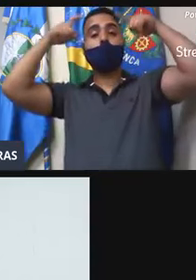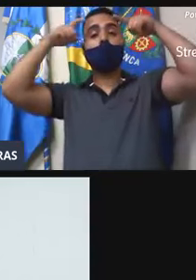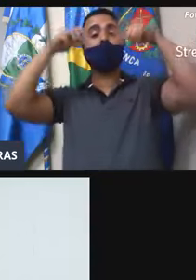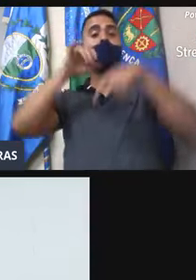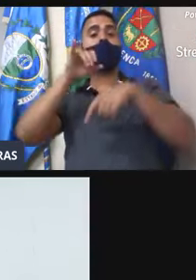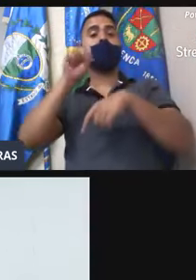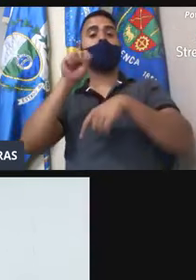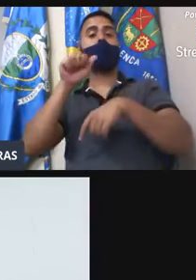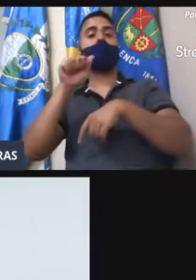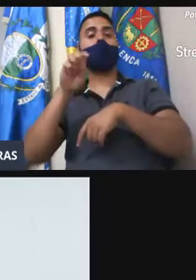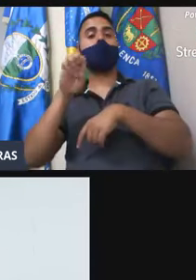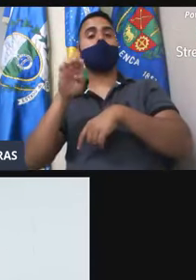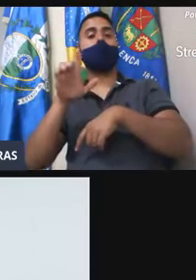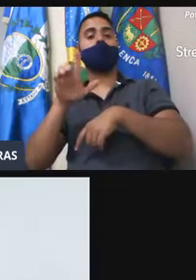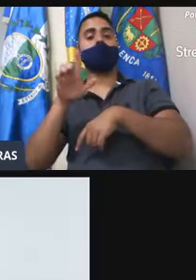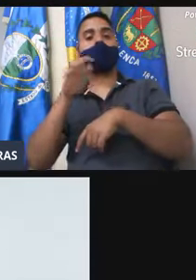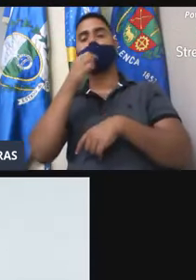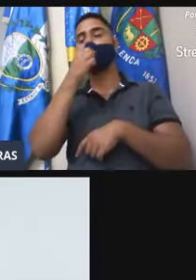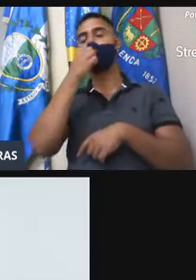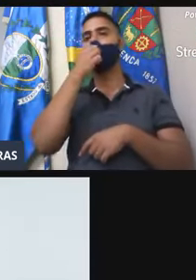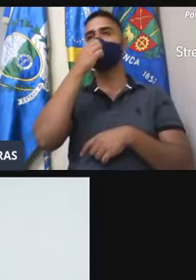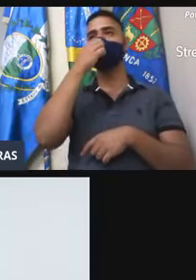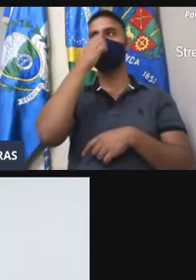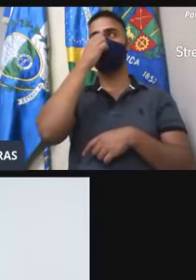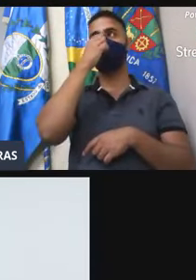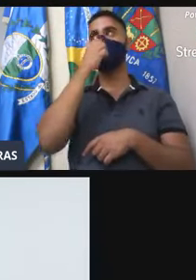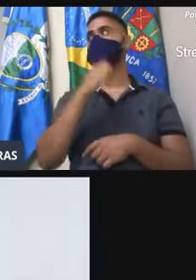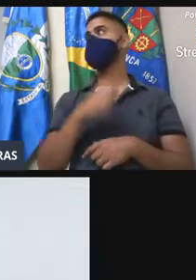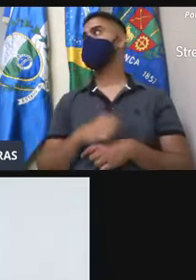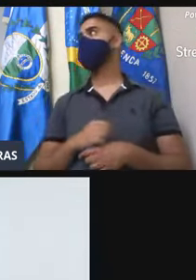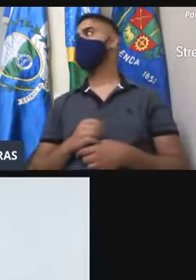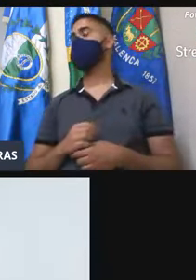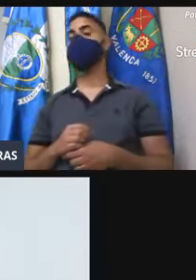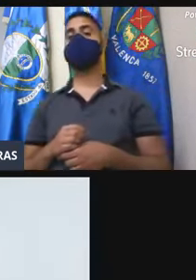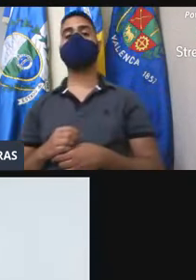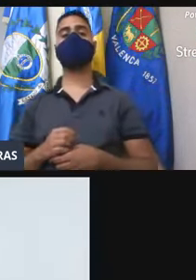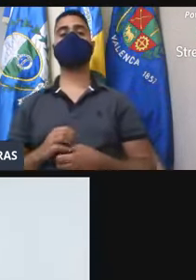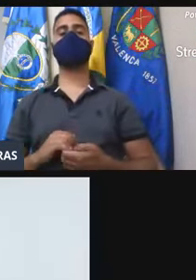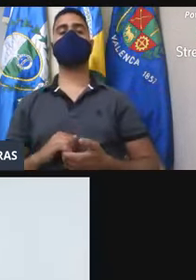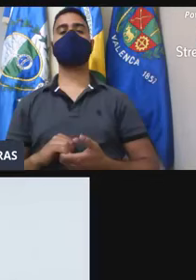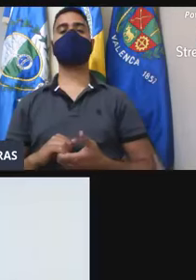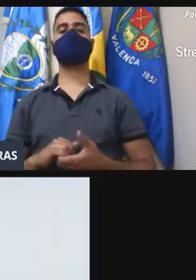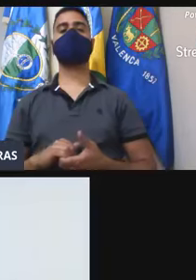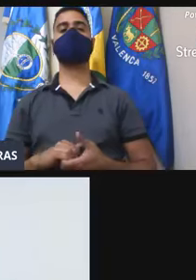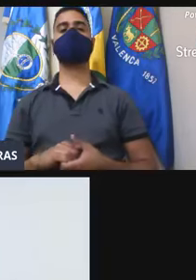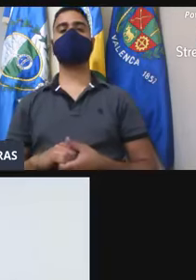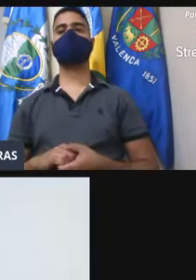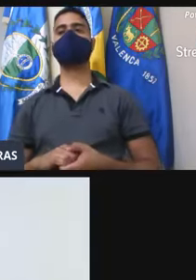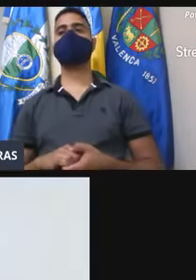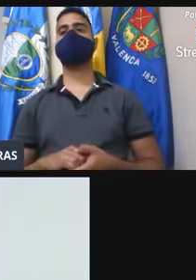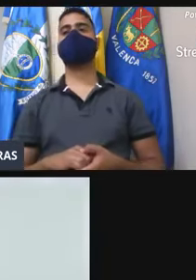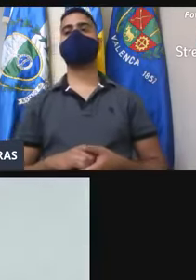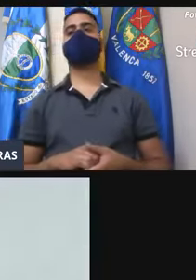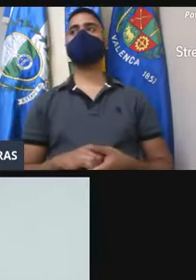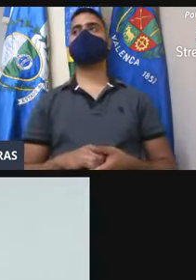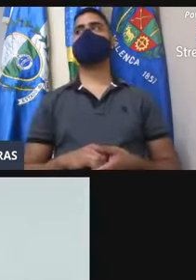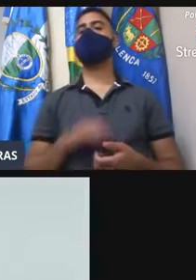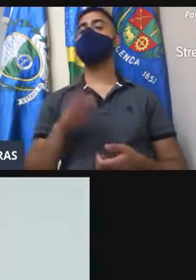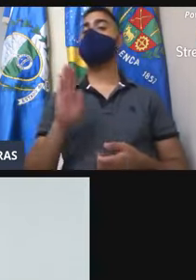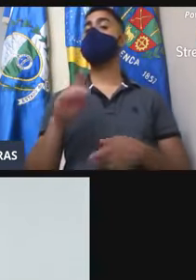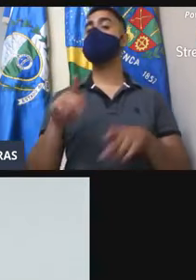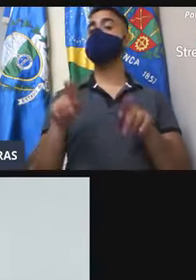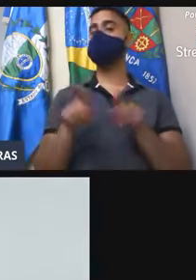Tive hoje com o senhor Miguel Pellegrini, ele já é presidente da UvaFer, ele já